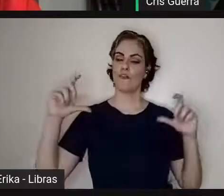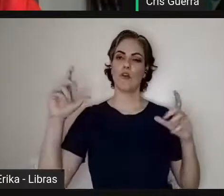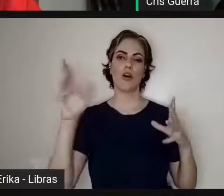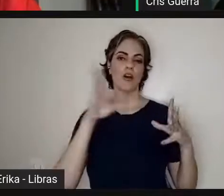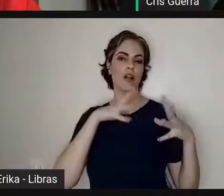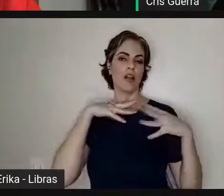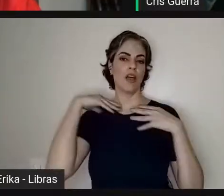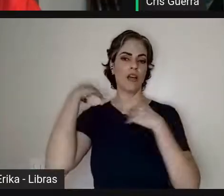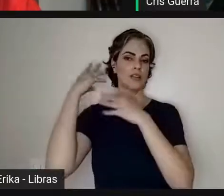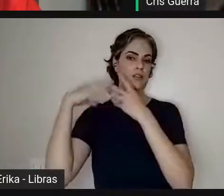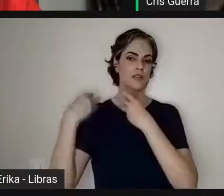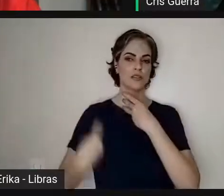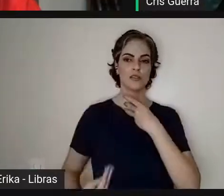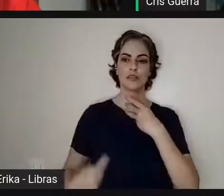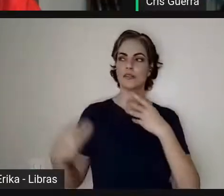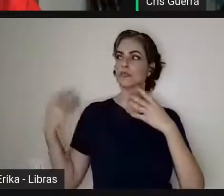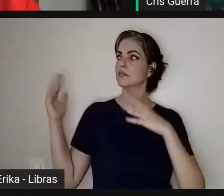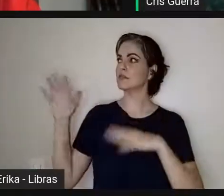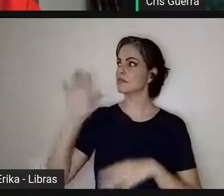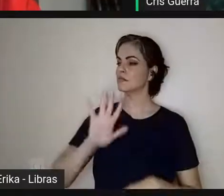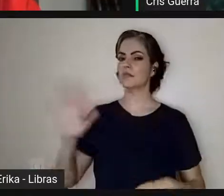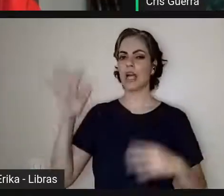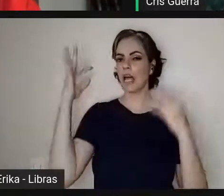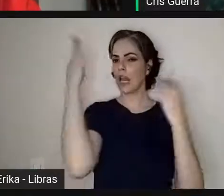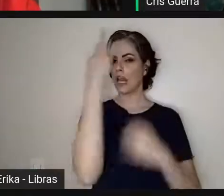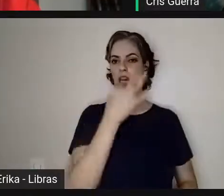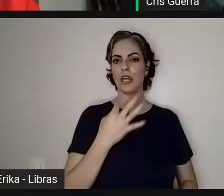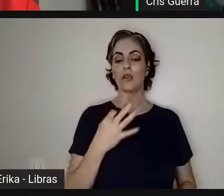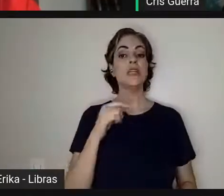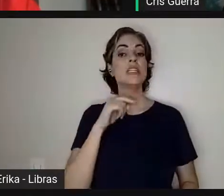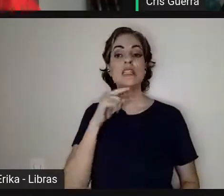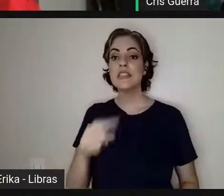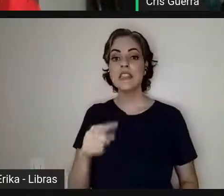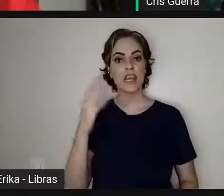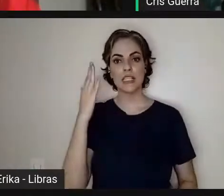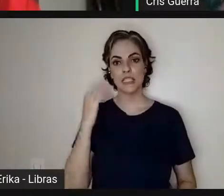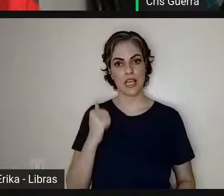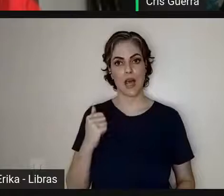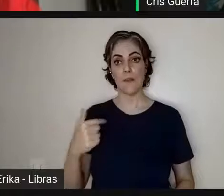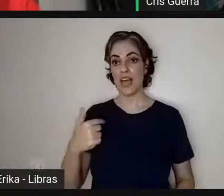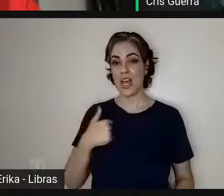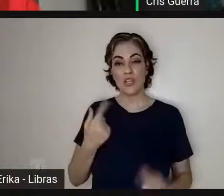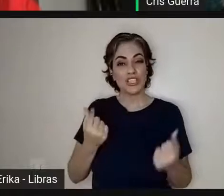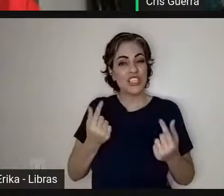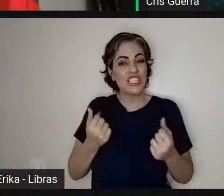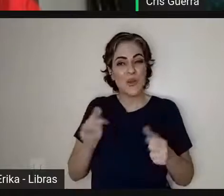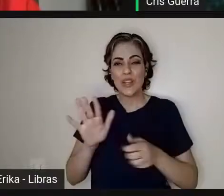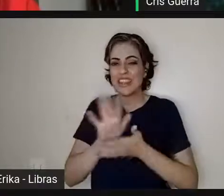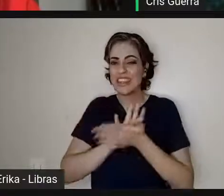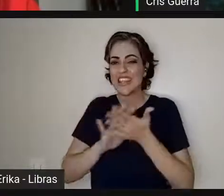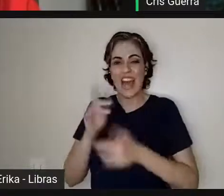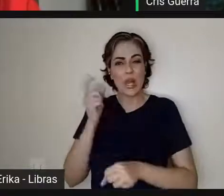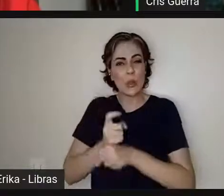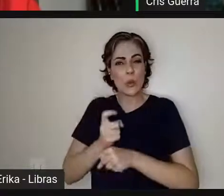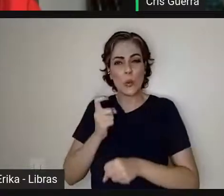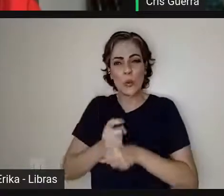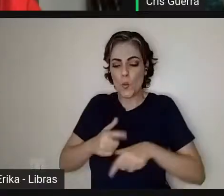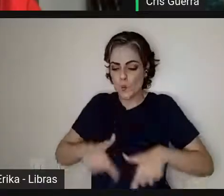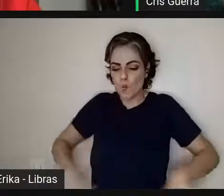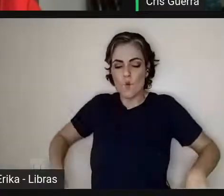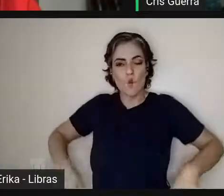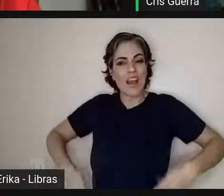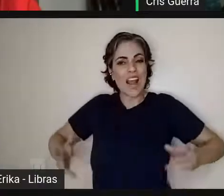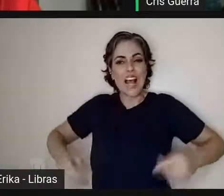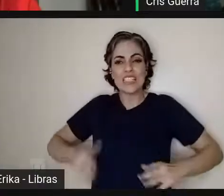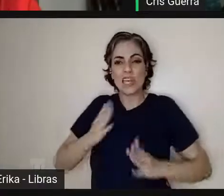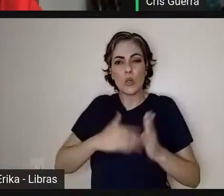Duomo de Milão, era uma foto linda, ninguém sabia que eu estava sem dinheiro nenhum, já tinha acabado todo o meu dinheiro da viagem, naquele